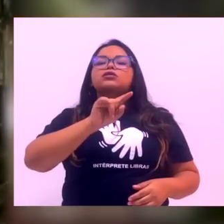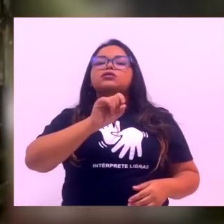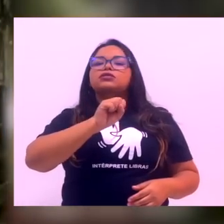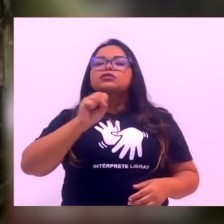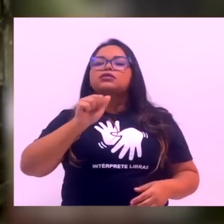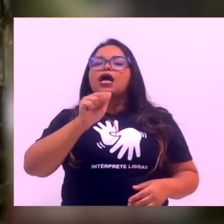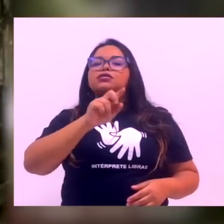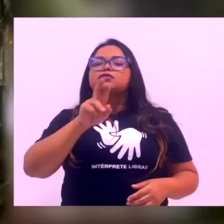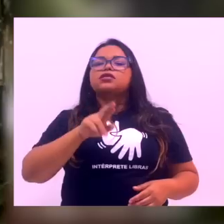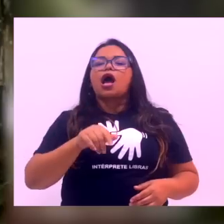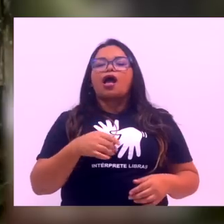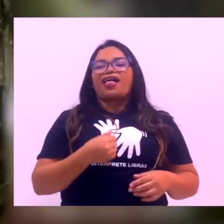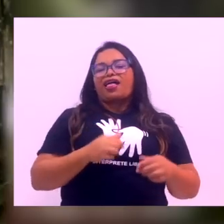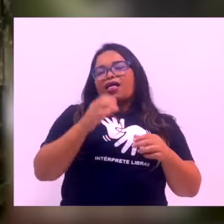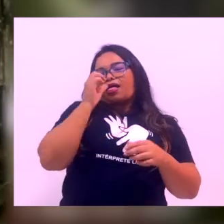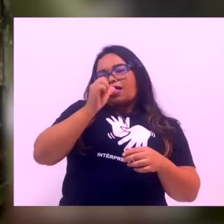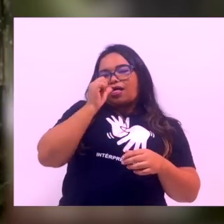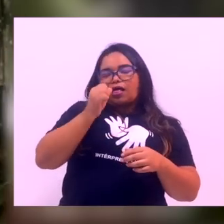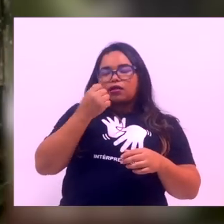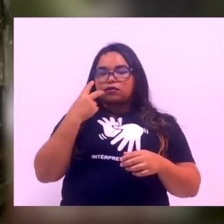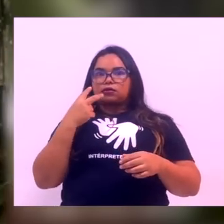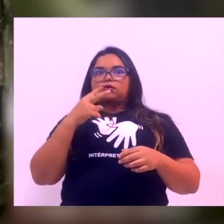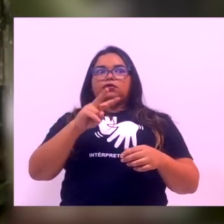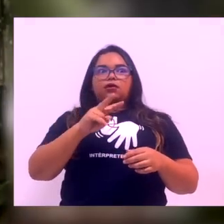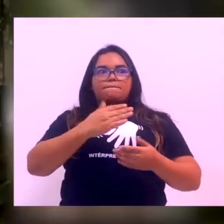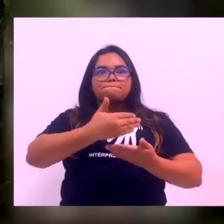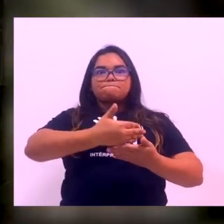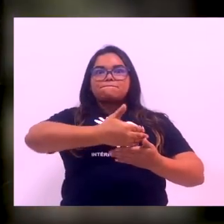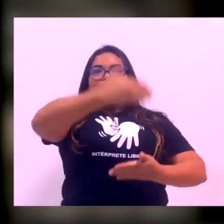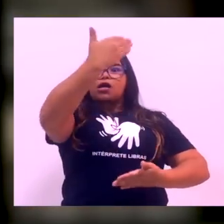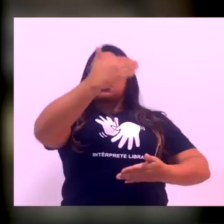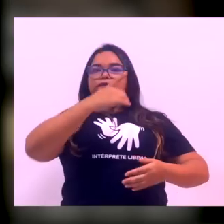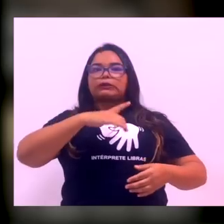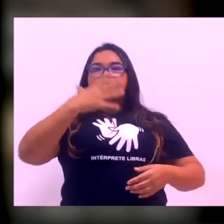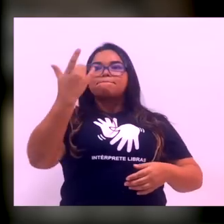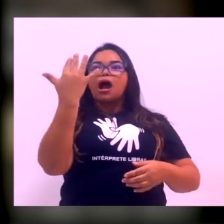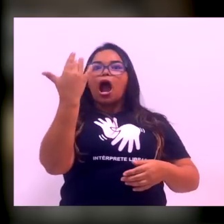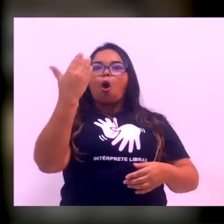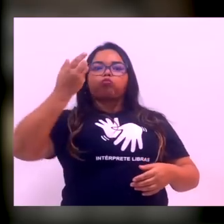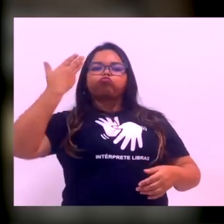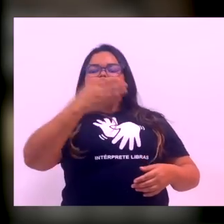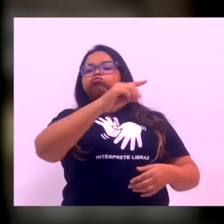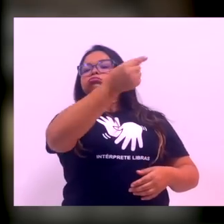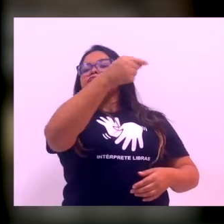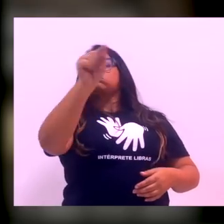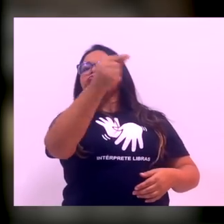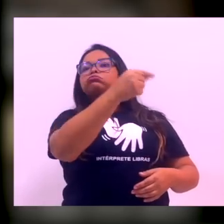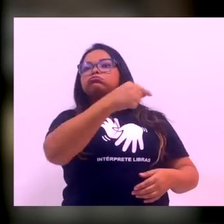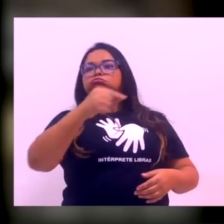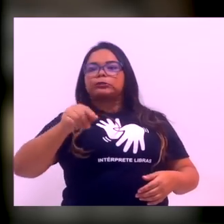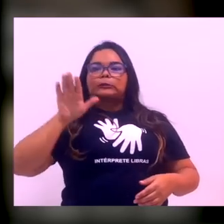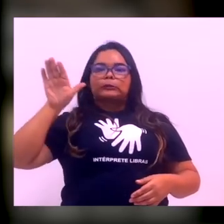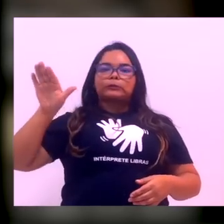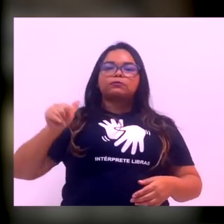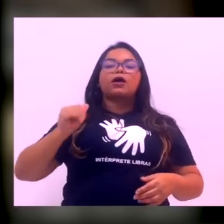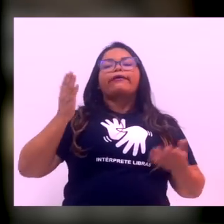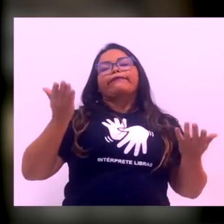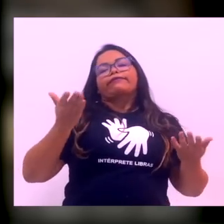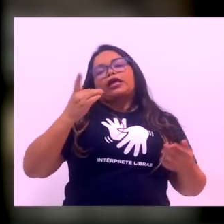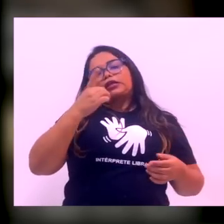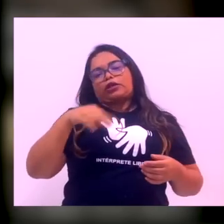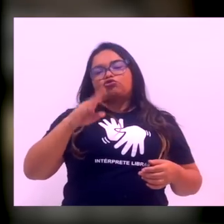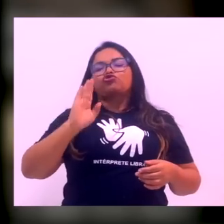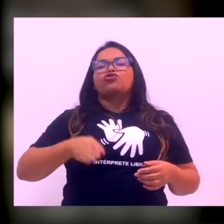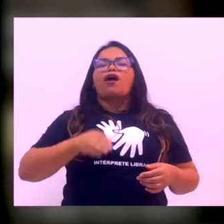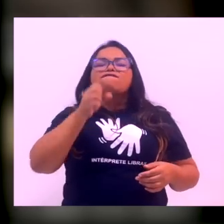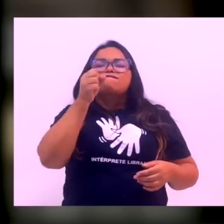parede. E nós ouvimos a história do velho profeta Daniel, que ele foi chamado para interpretar a escritura na parede. Mene, Deus